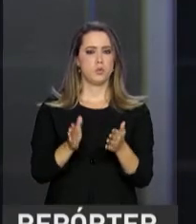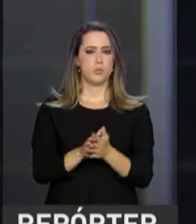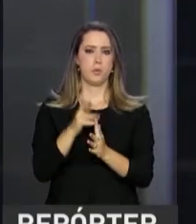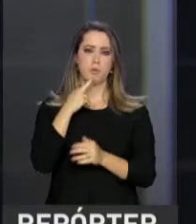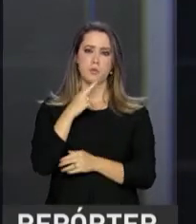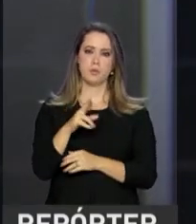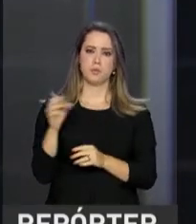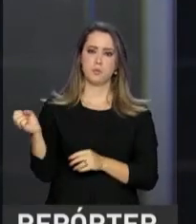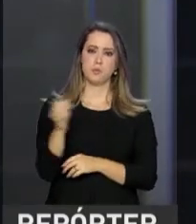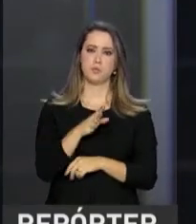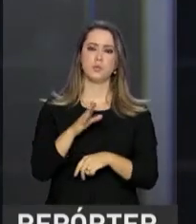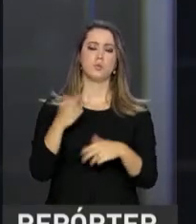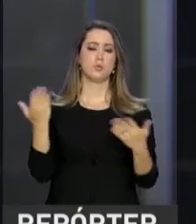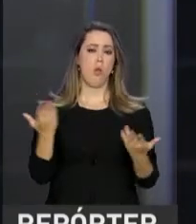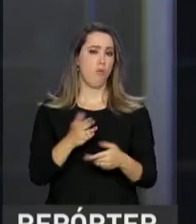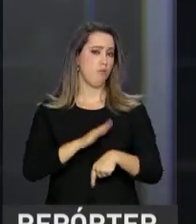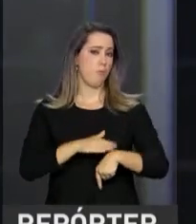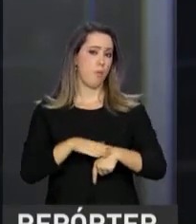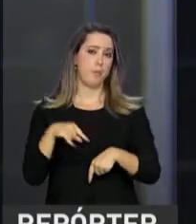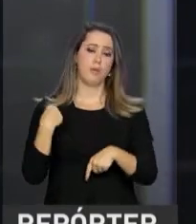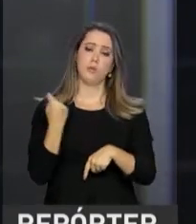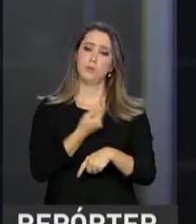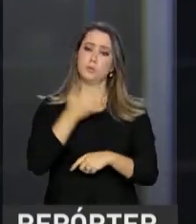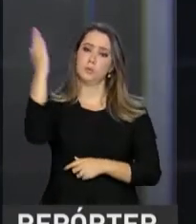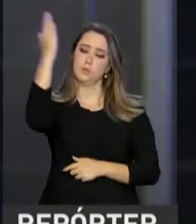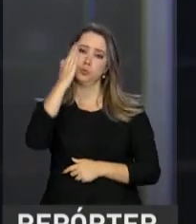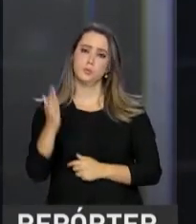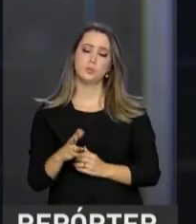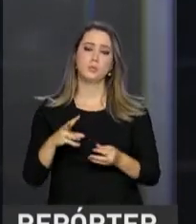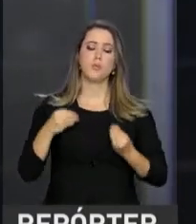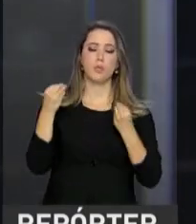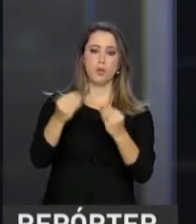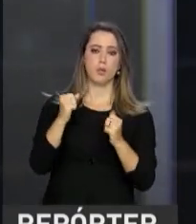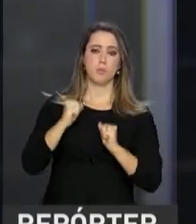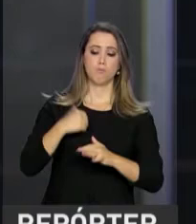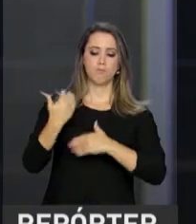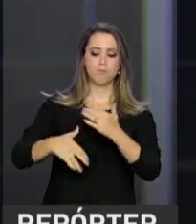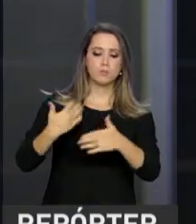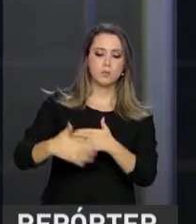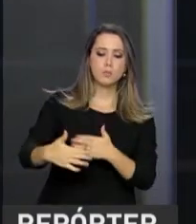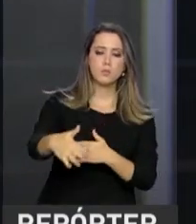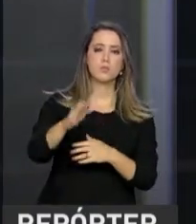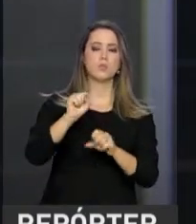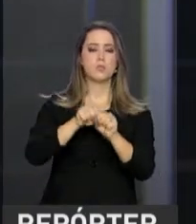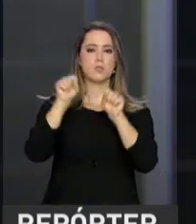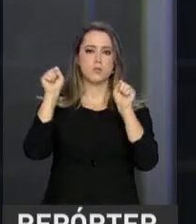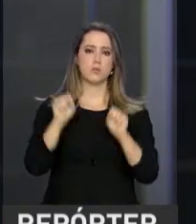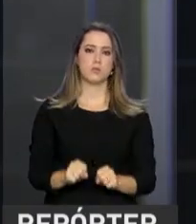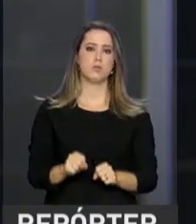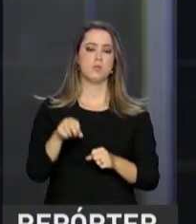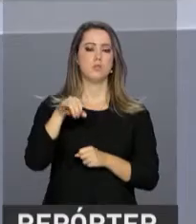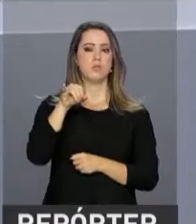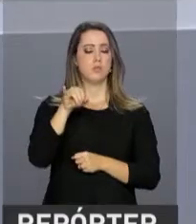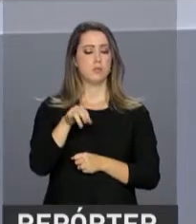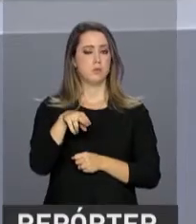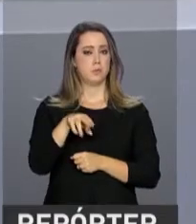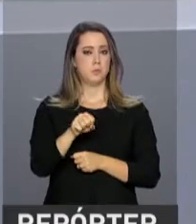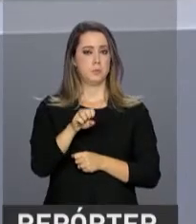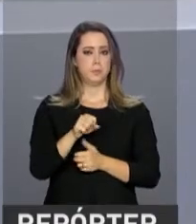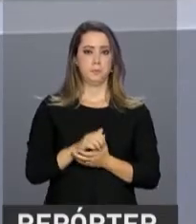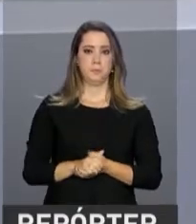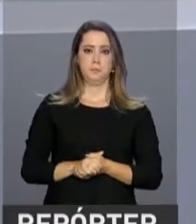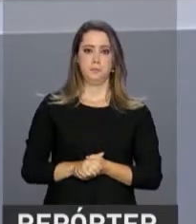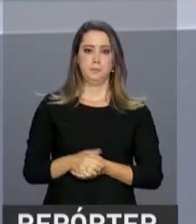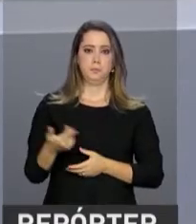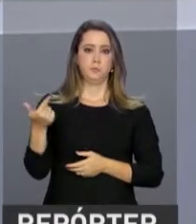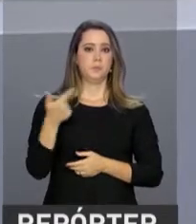demográfica de nosso país e da sustentabilidade ao sistema previdenciário outra